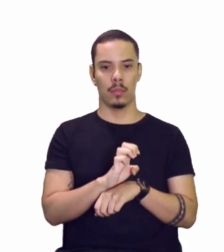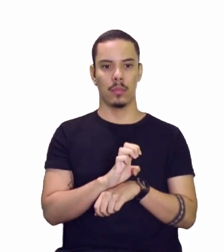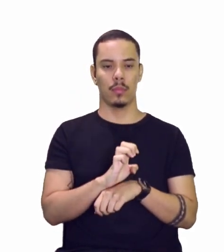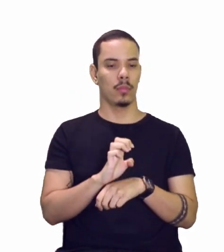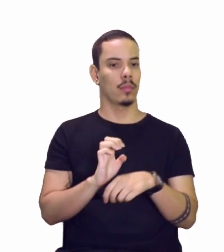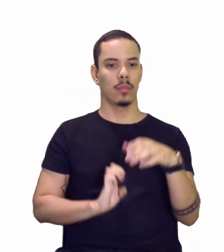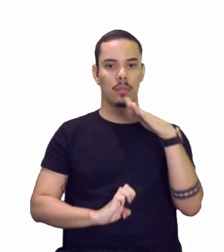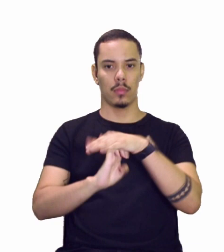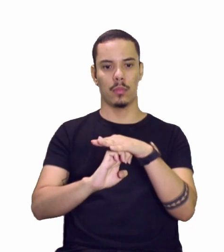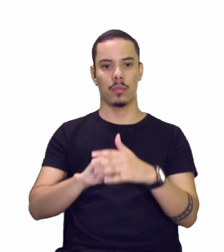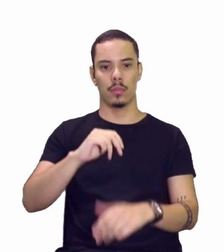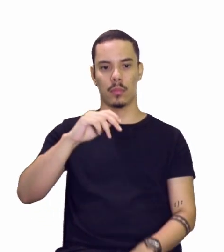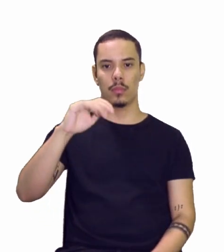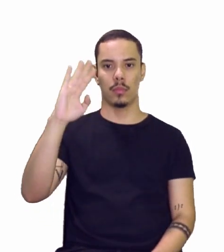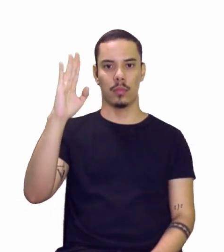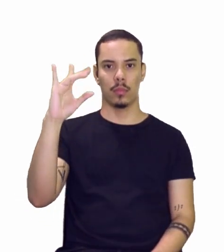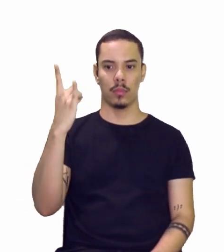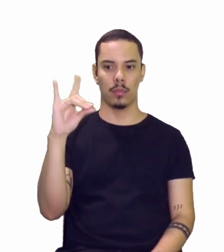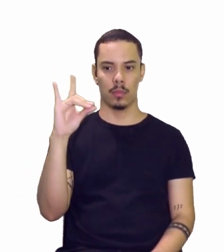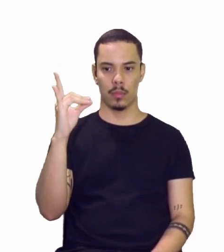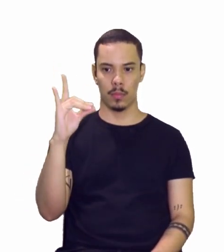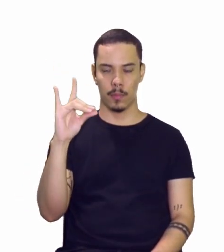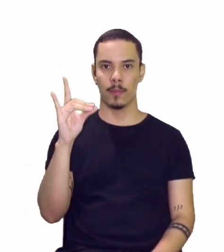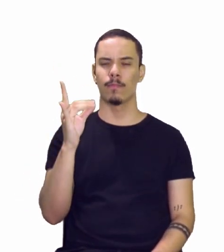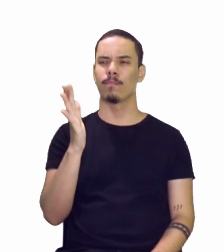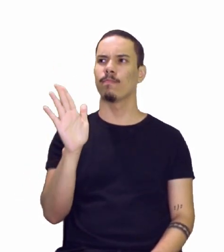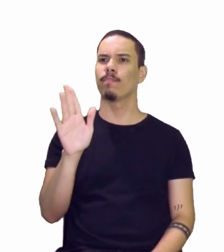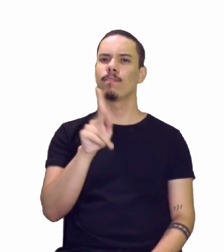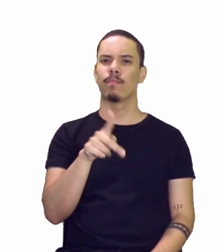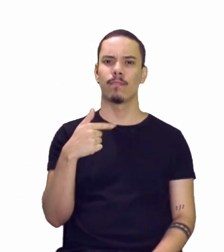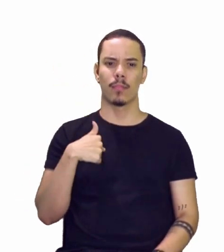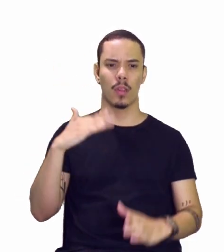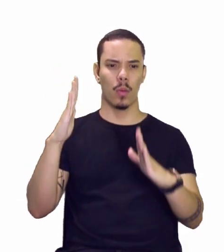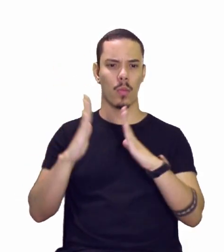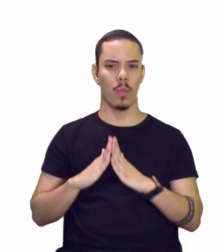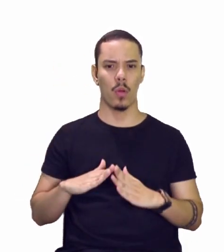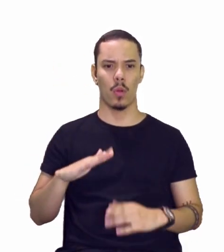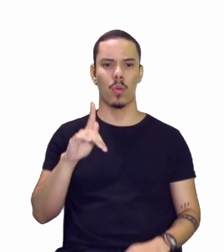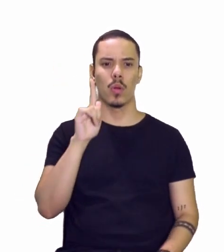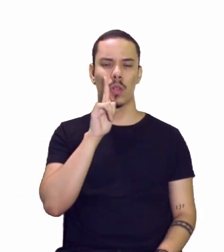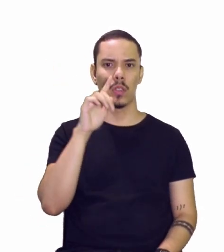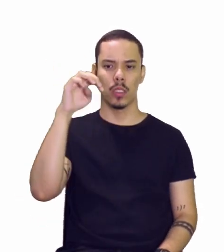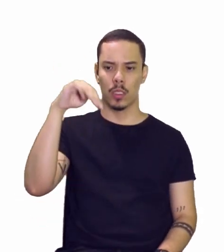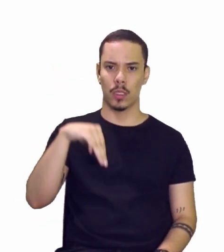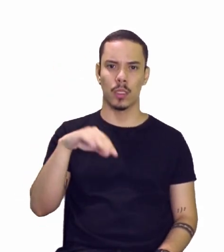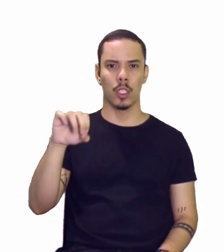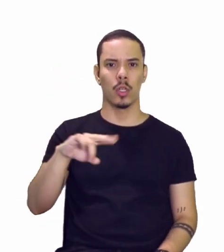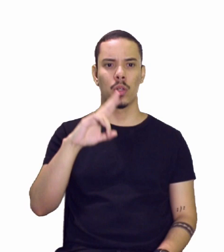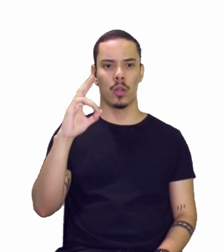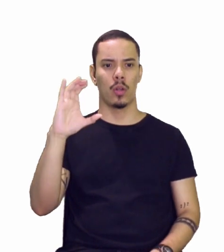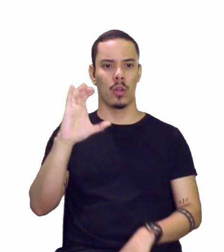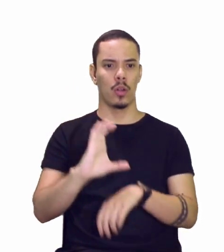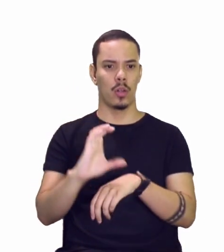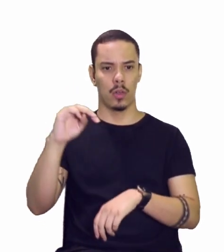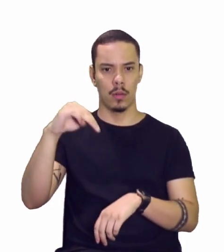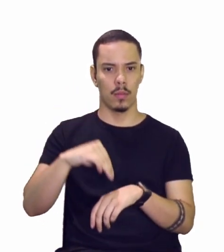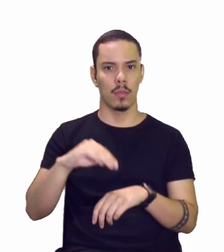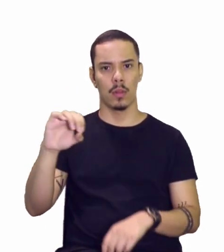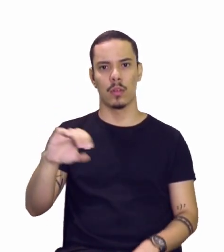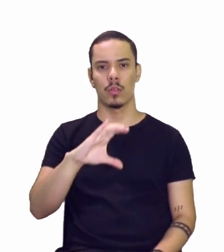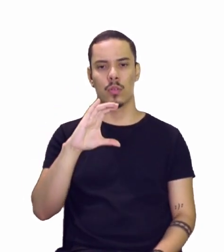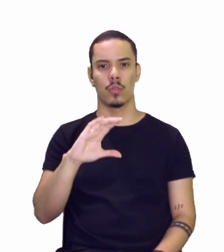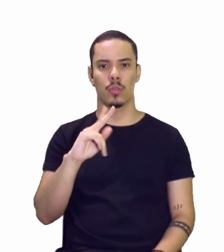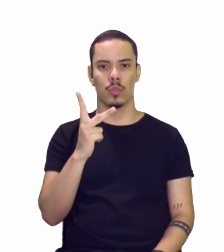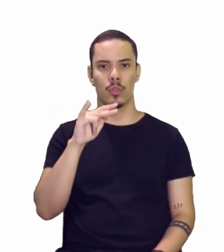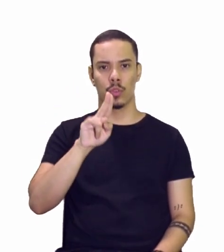Estado-nação da Bolívia, portanto. Ah, professor, eu moro aqui em Guajará-Mirim, eu moro aqui em Costa Marques, Chupinguaia,